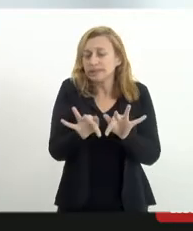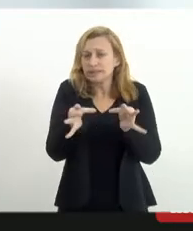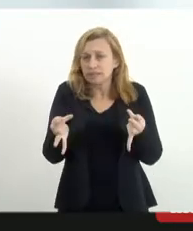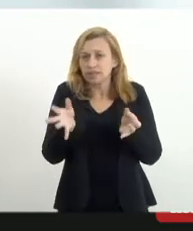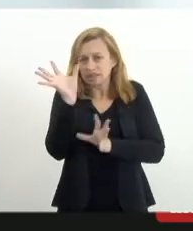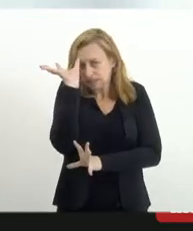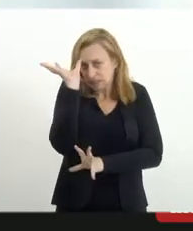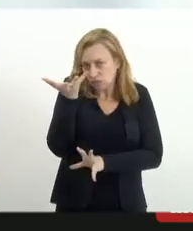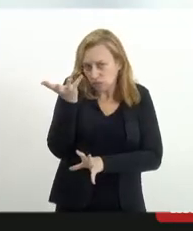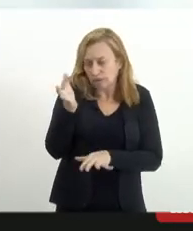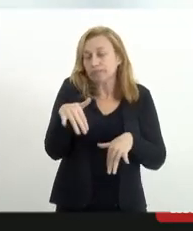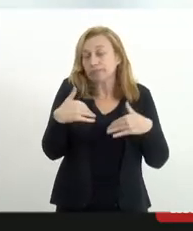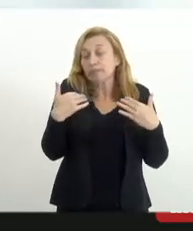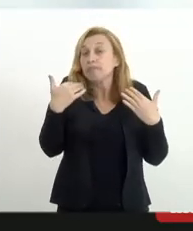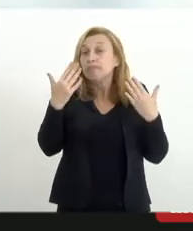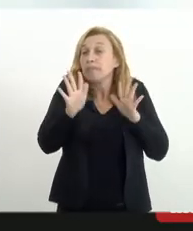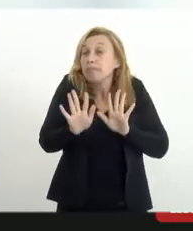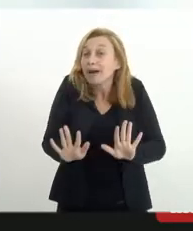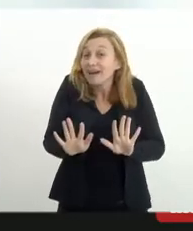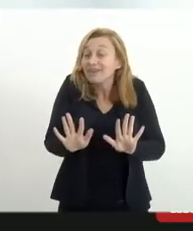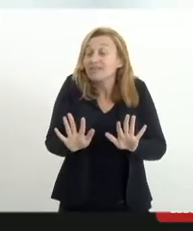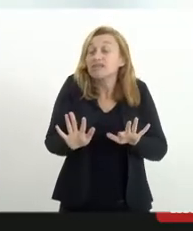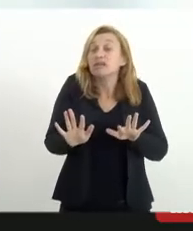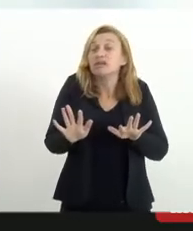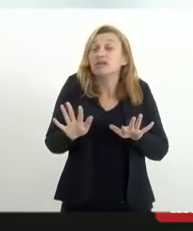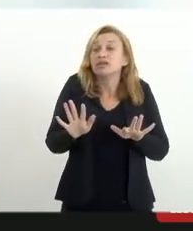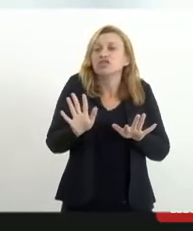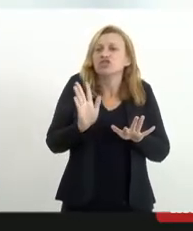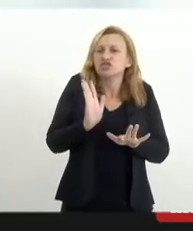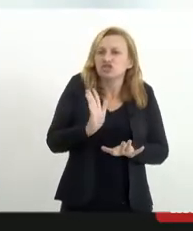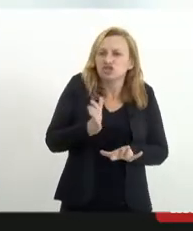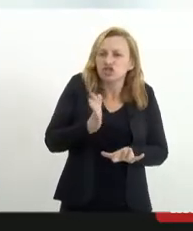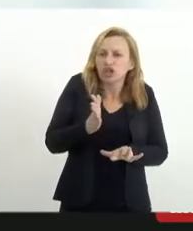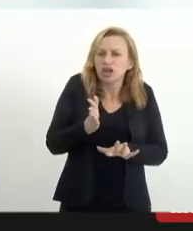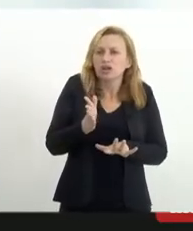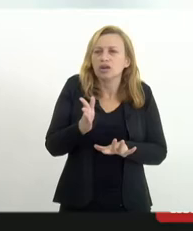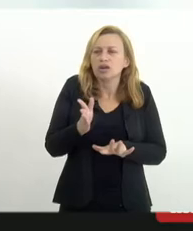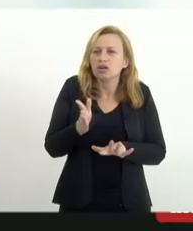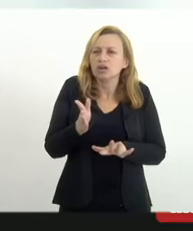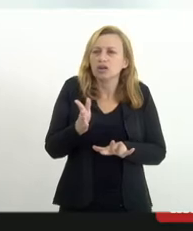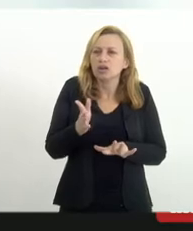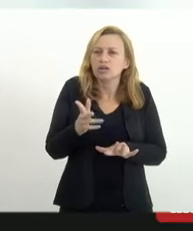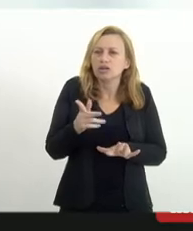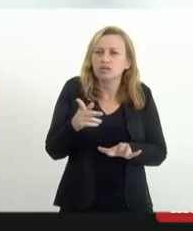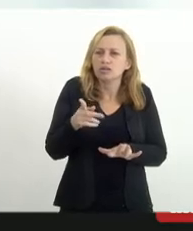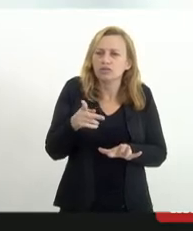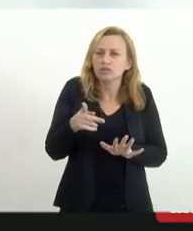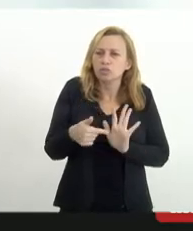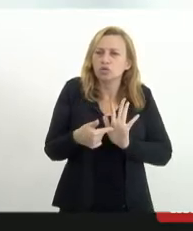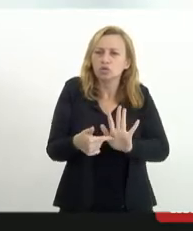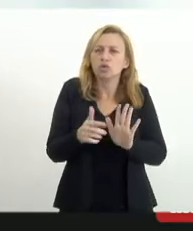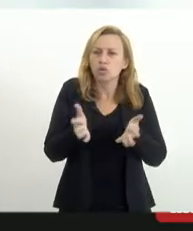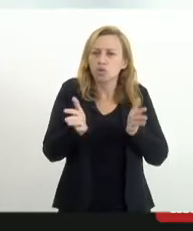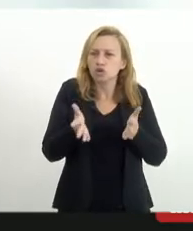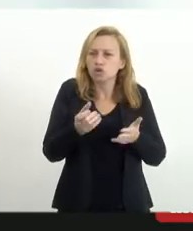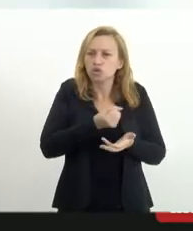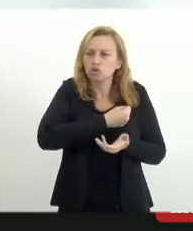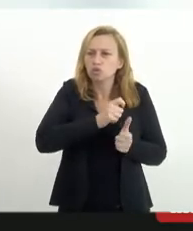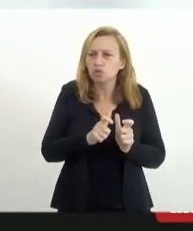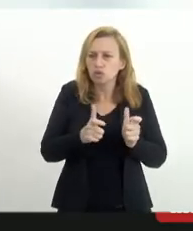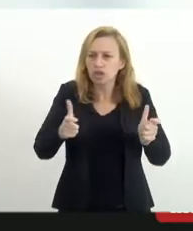simples, mas já cogitou, que cogita hoje, demandas sucessivas entre